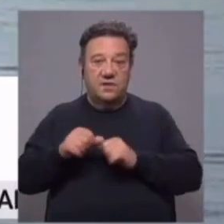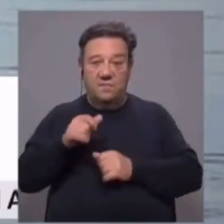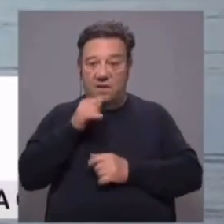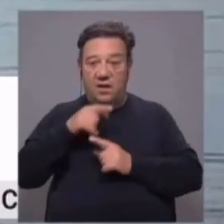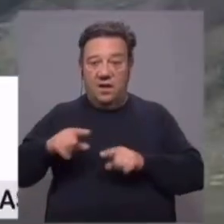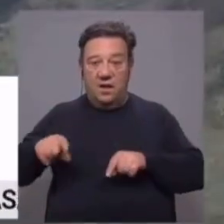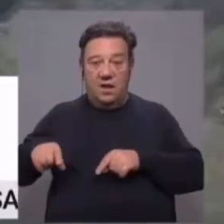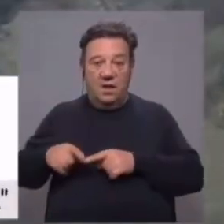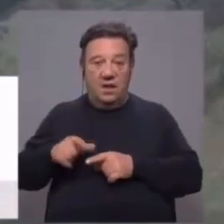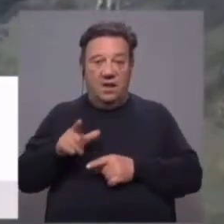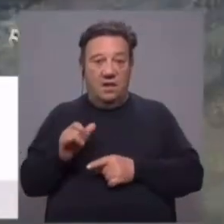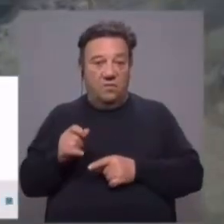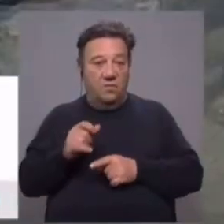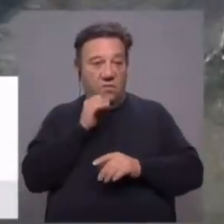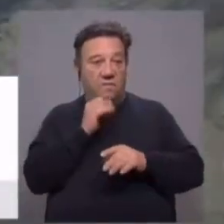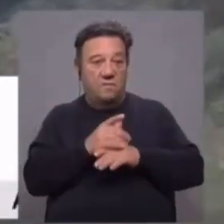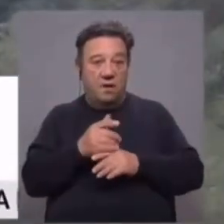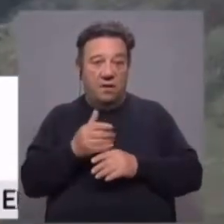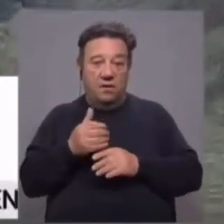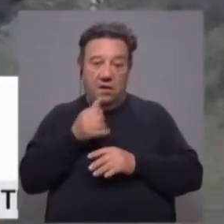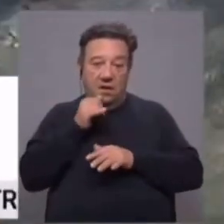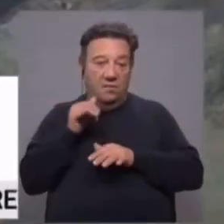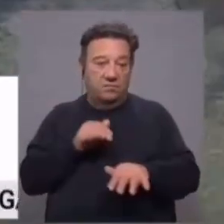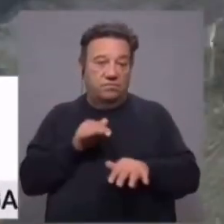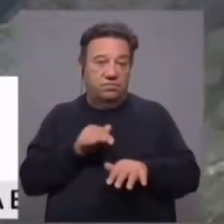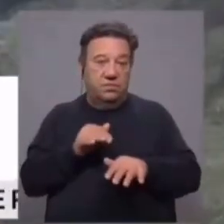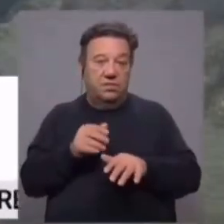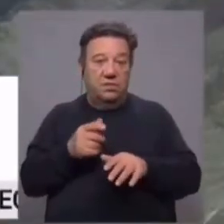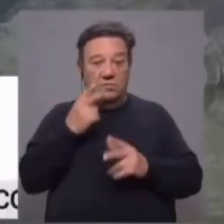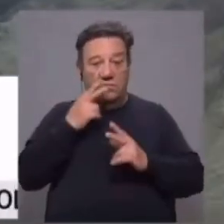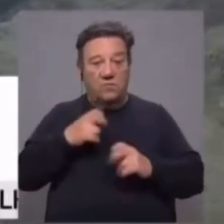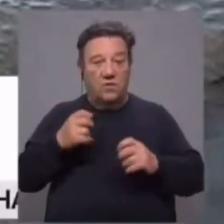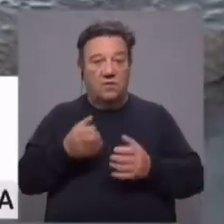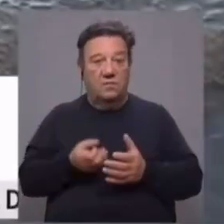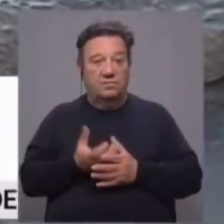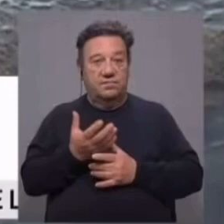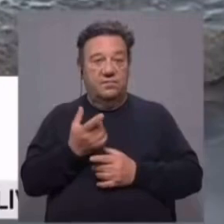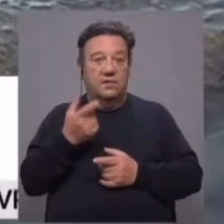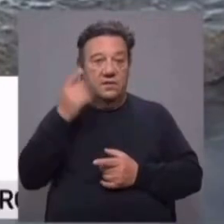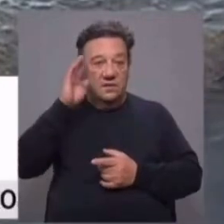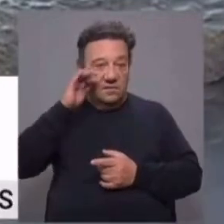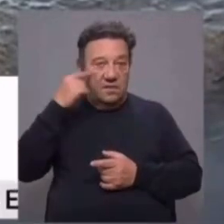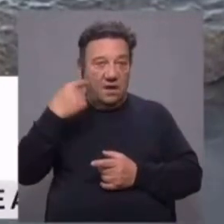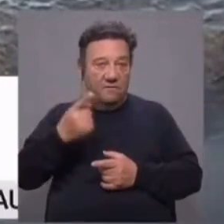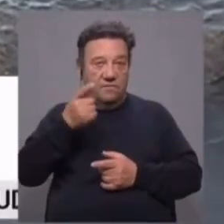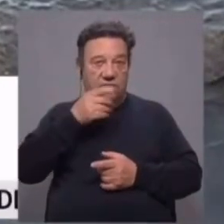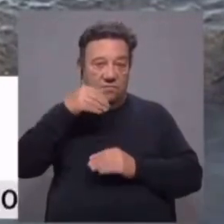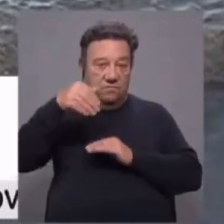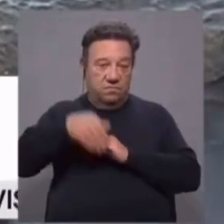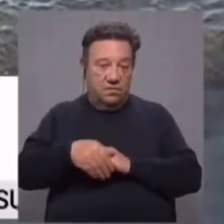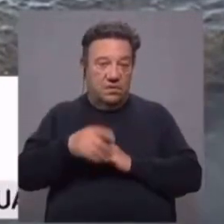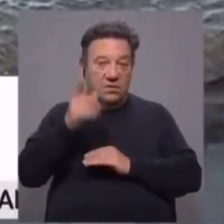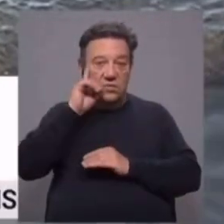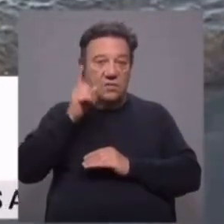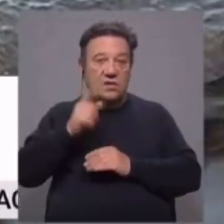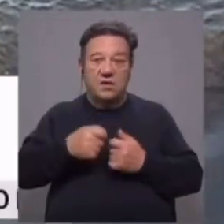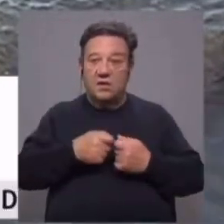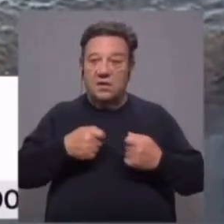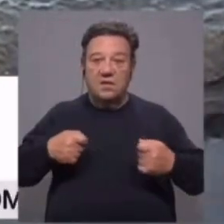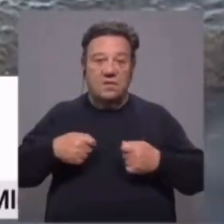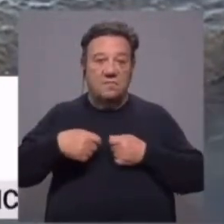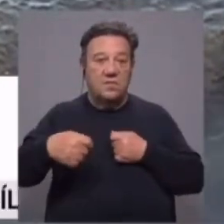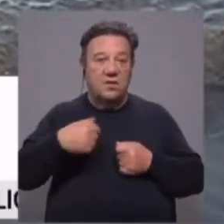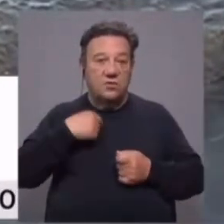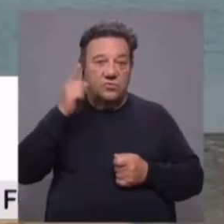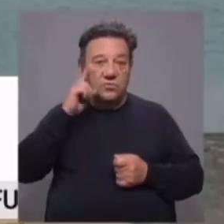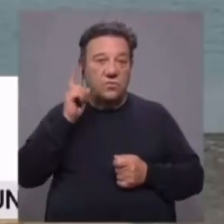oceano, e assim pôs a descoberta este achado. Nós sabíamos que existia aqui um naufrágio. Não sabíamos a extensão, nem sabíamos o que é